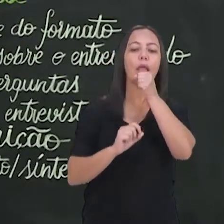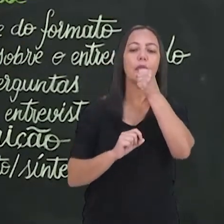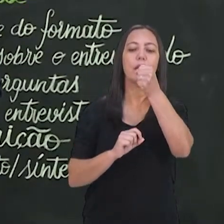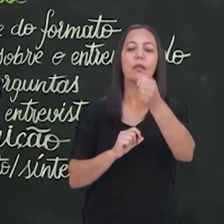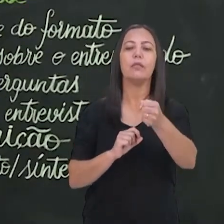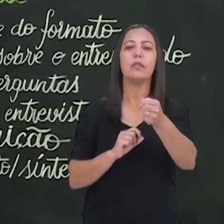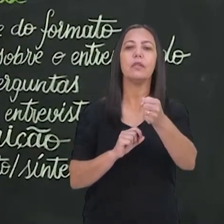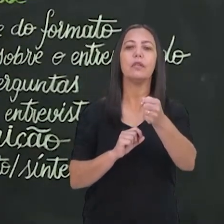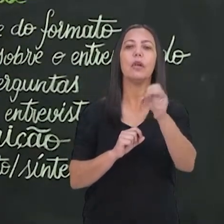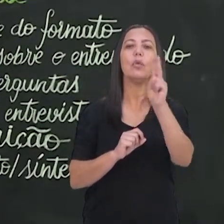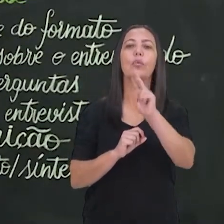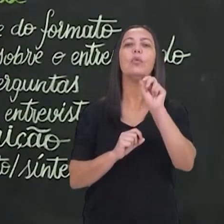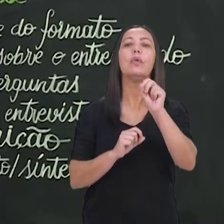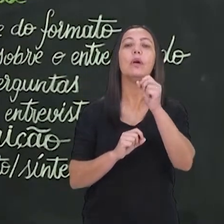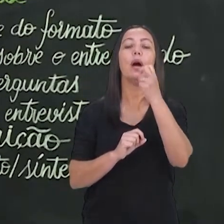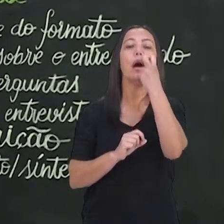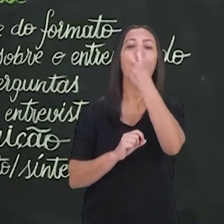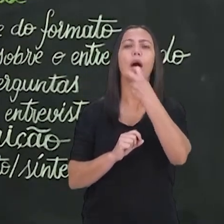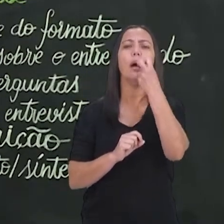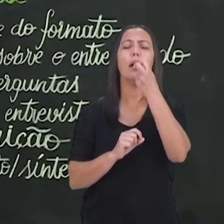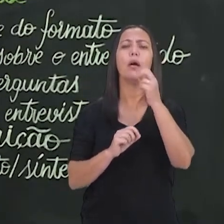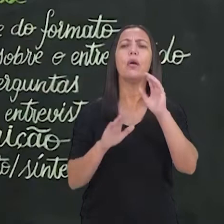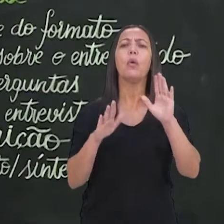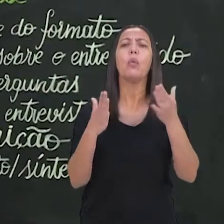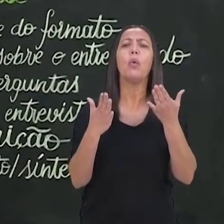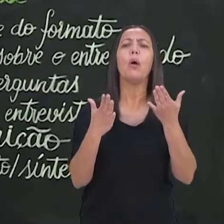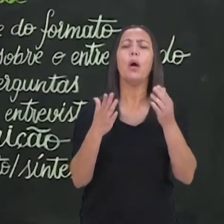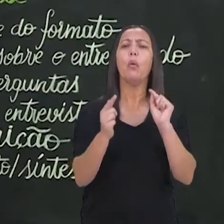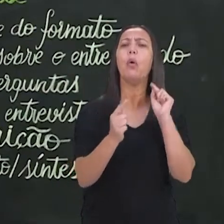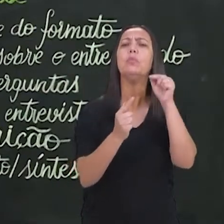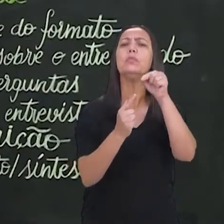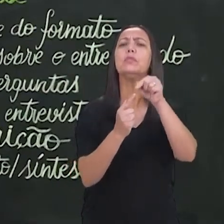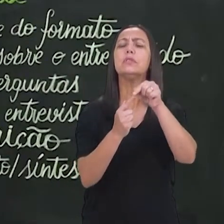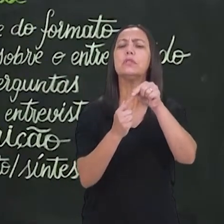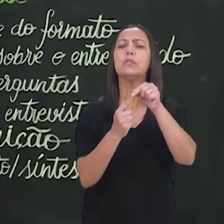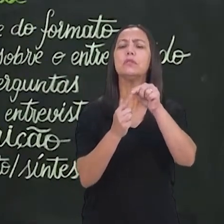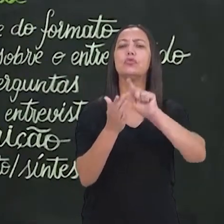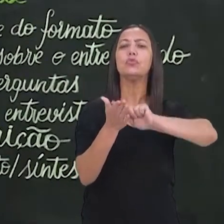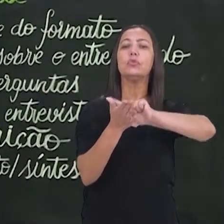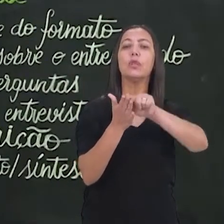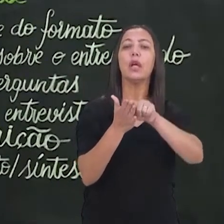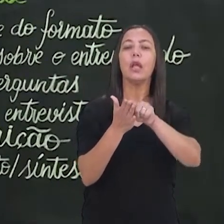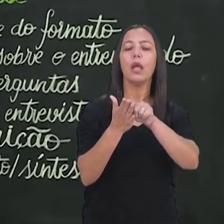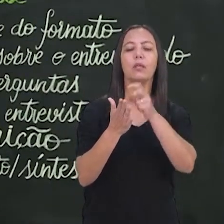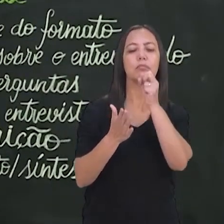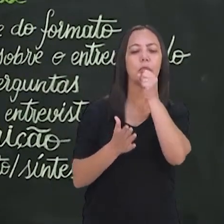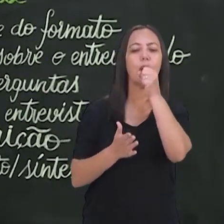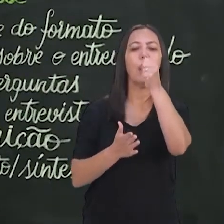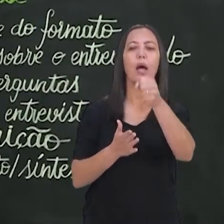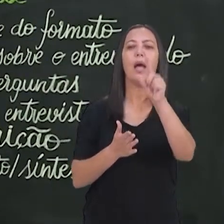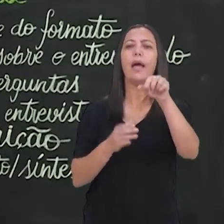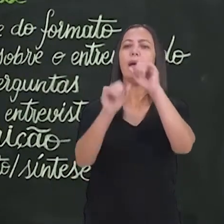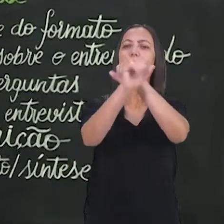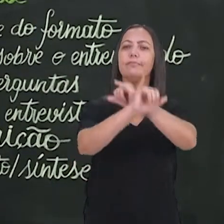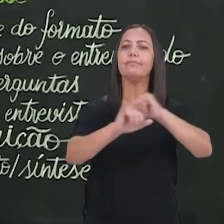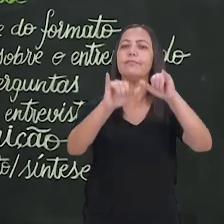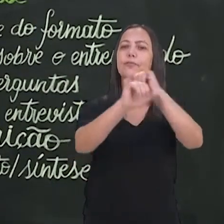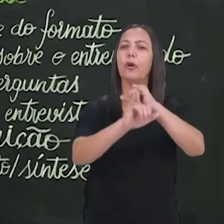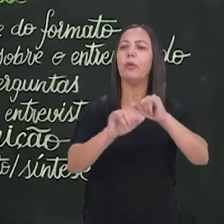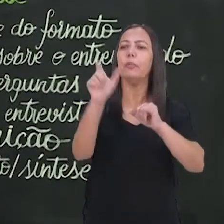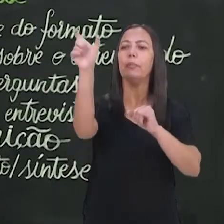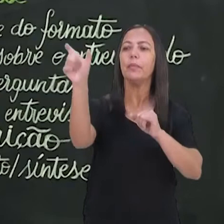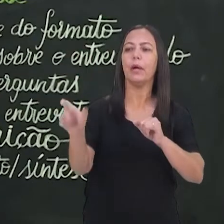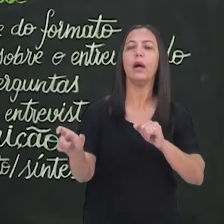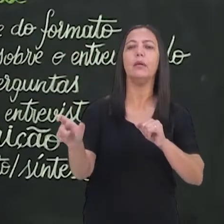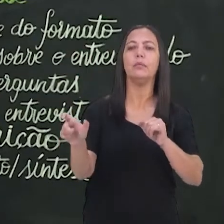está na oralidade. Qual é a função do gênero entrevista? A função do gênero entrevista, na maioria das vezes, é informar algo sobre